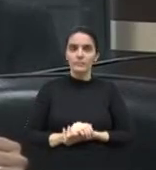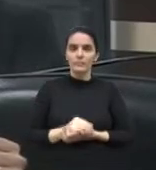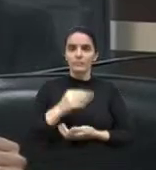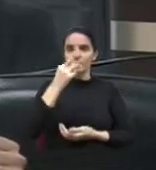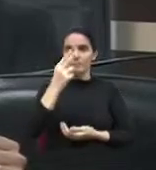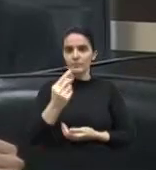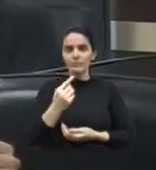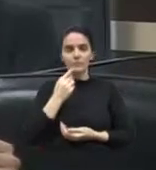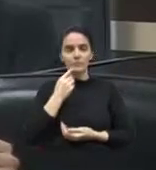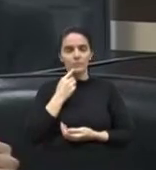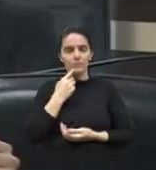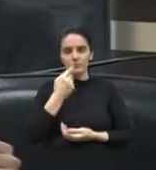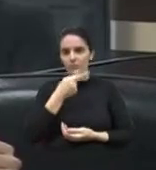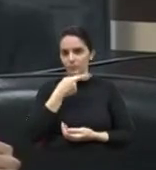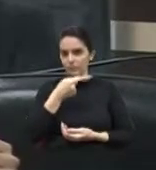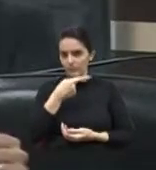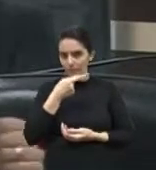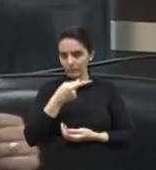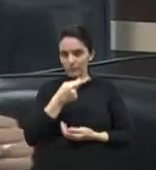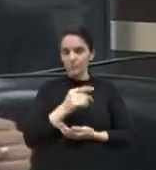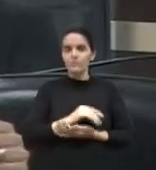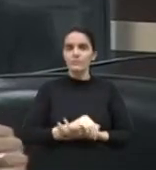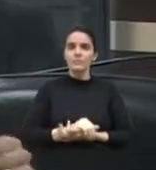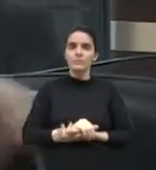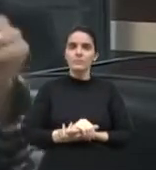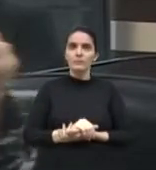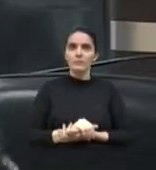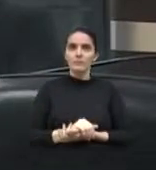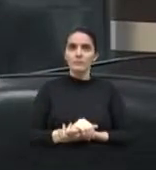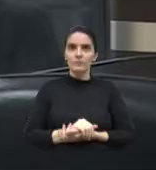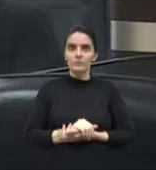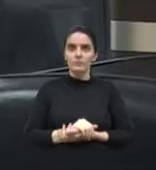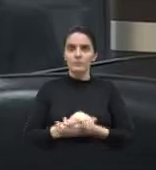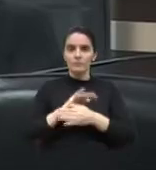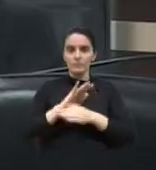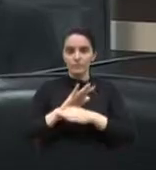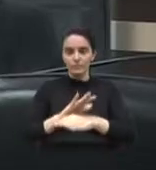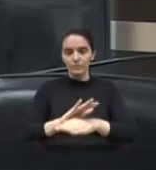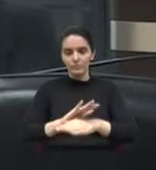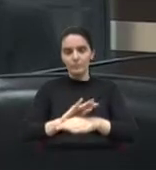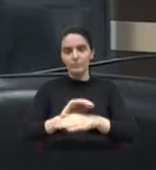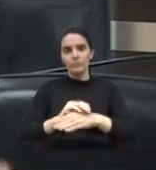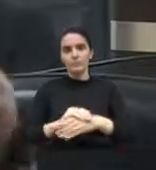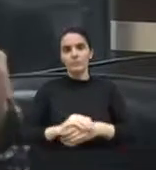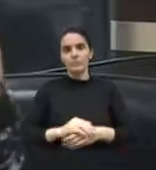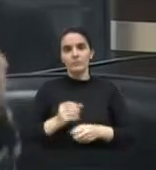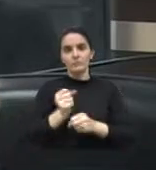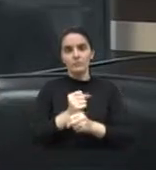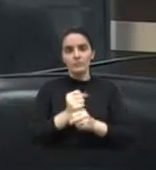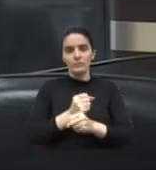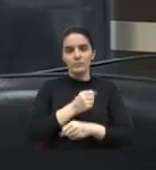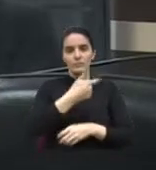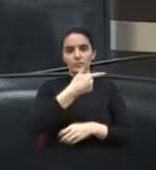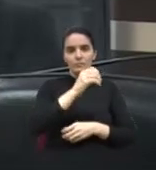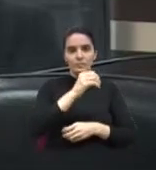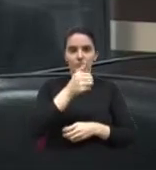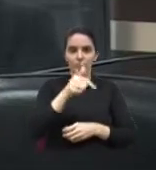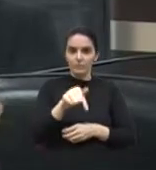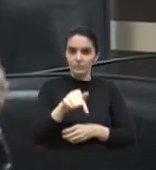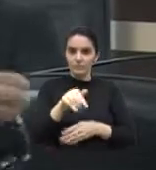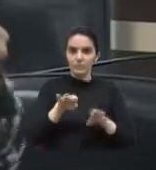vereador Cleiton mencionou, para os parâmetros de 2017 e 2018. Eu tenho certeza que nós vamos